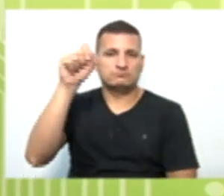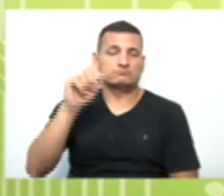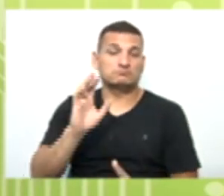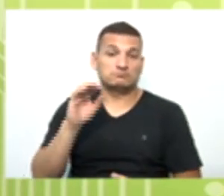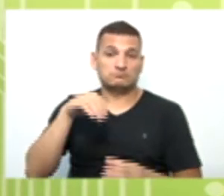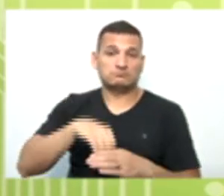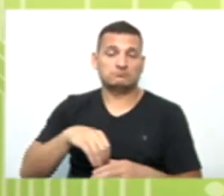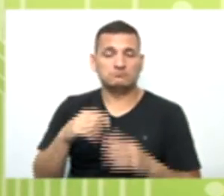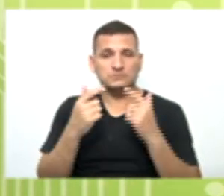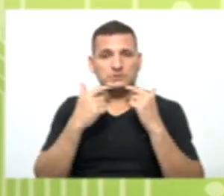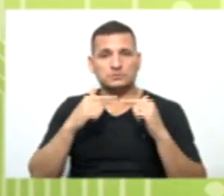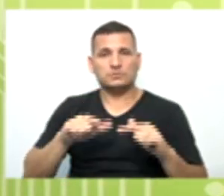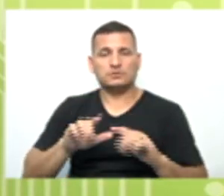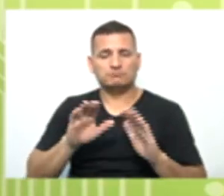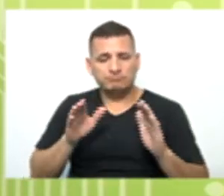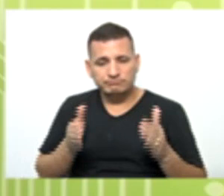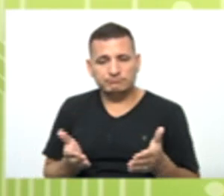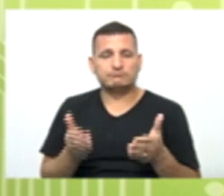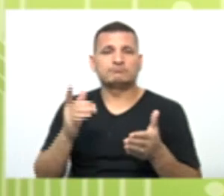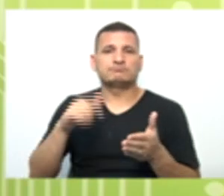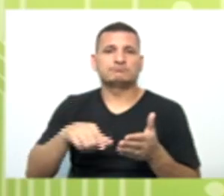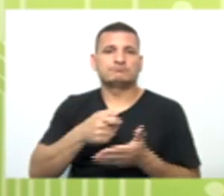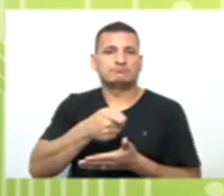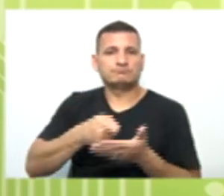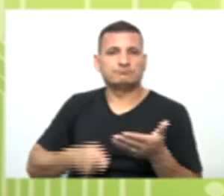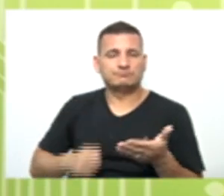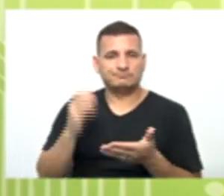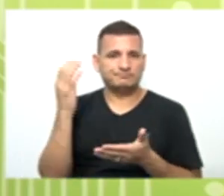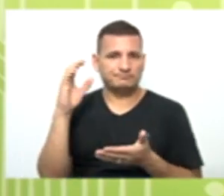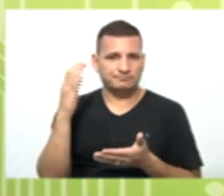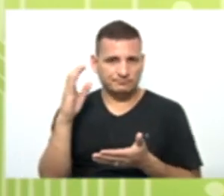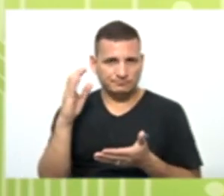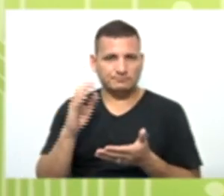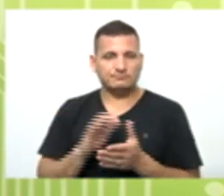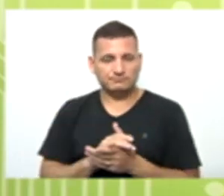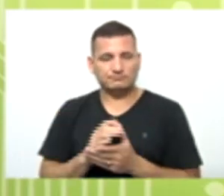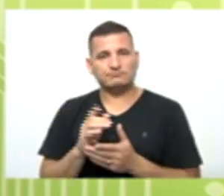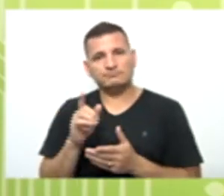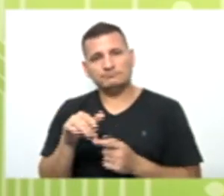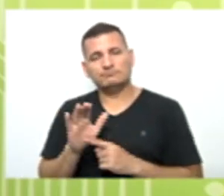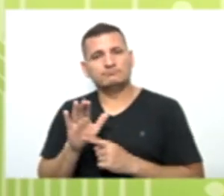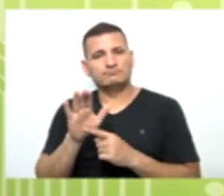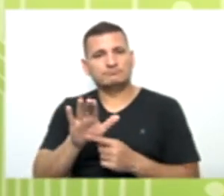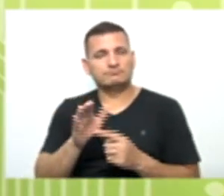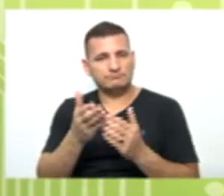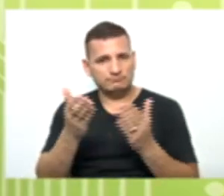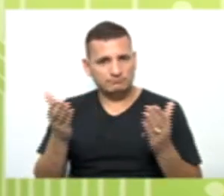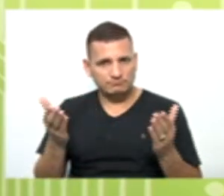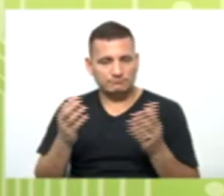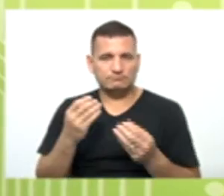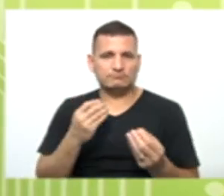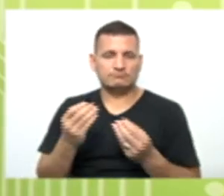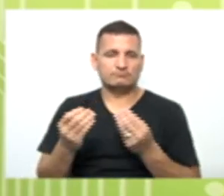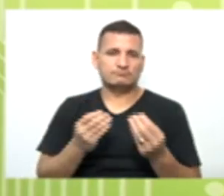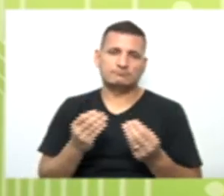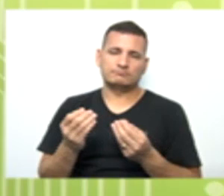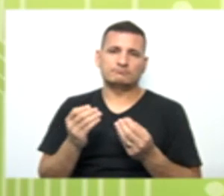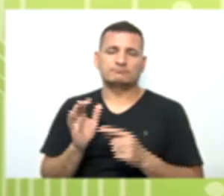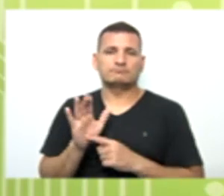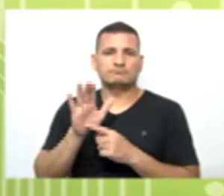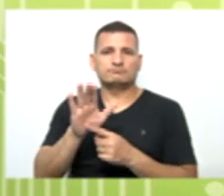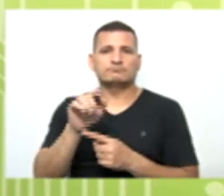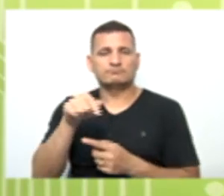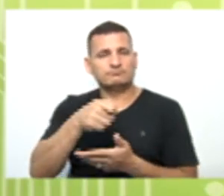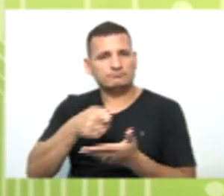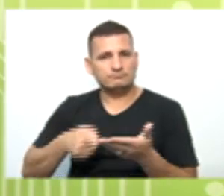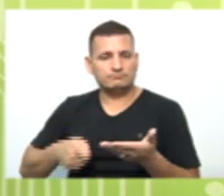linguagem específica, que é a redação científica. É o que nós colocamos aqui para você. Como é que deve se apresentar essa